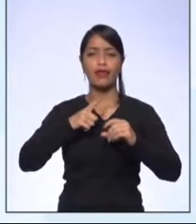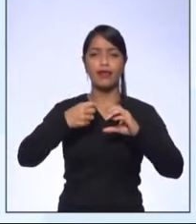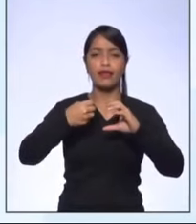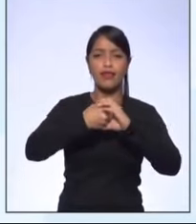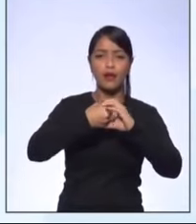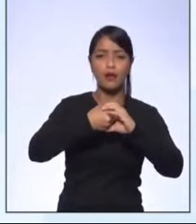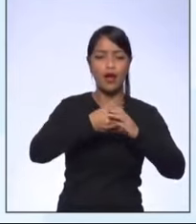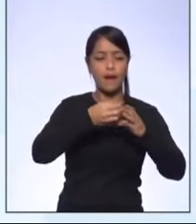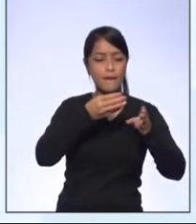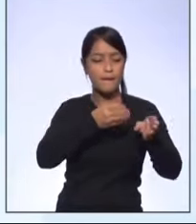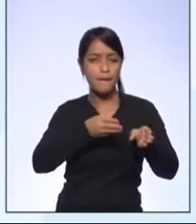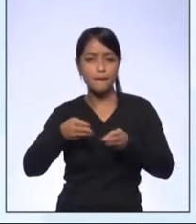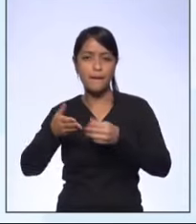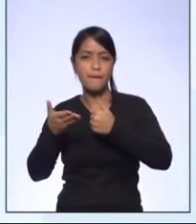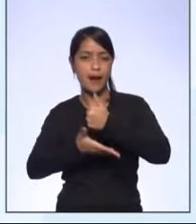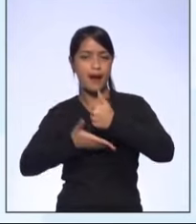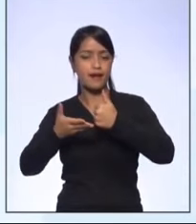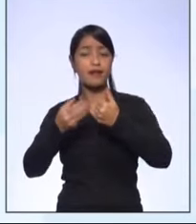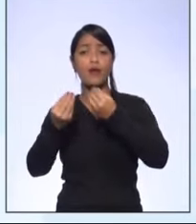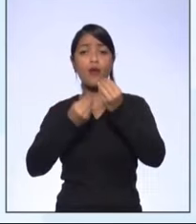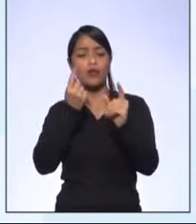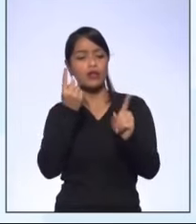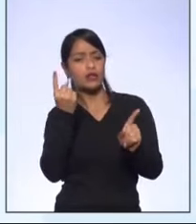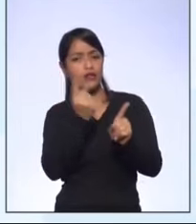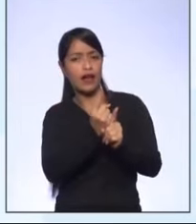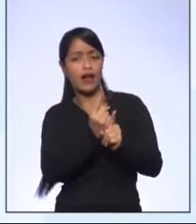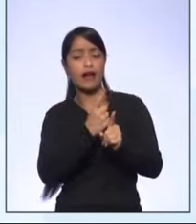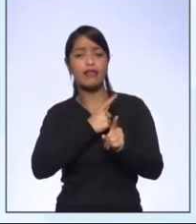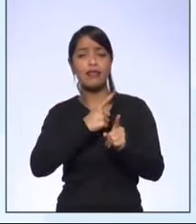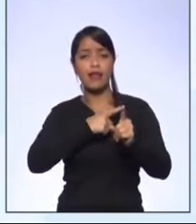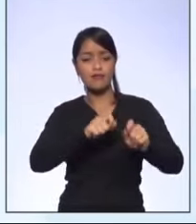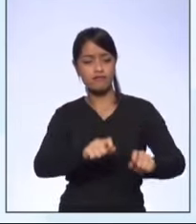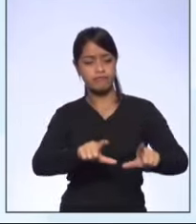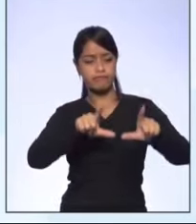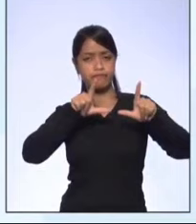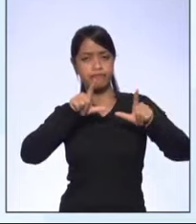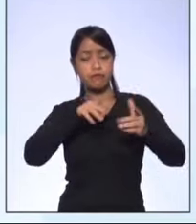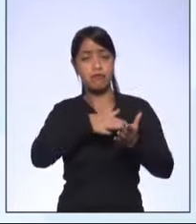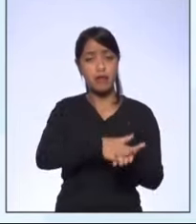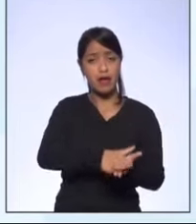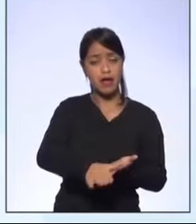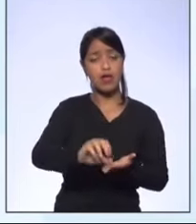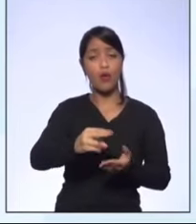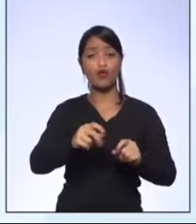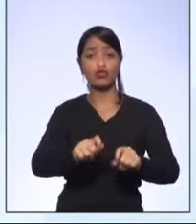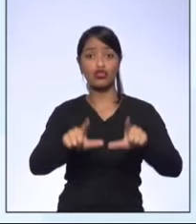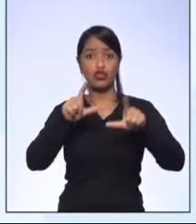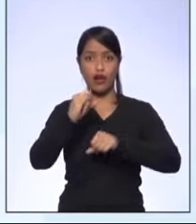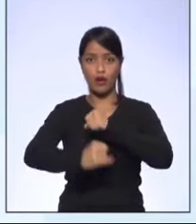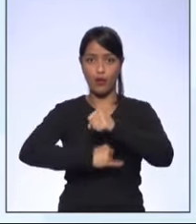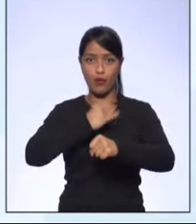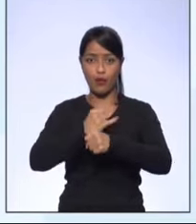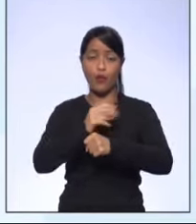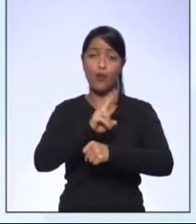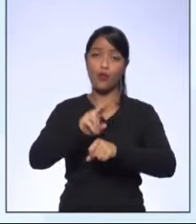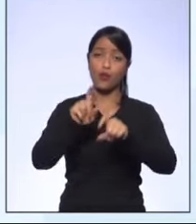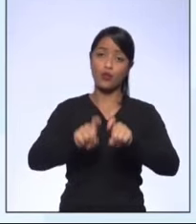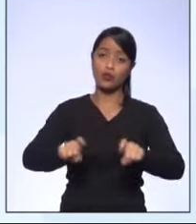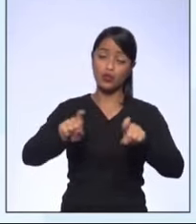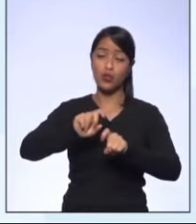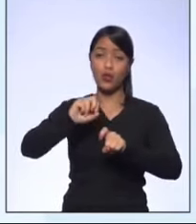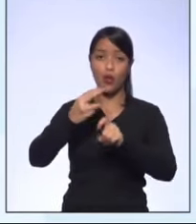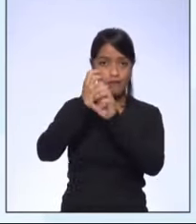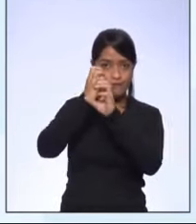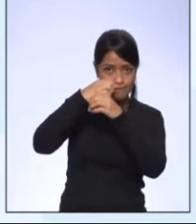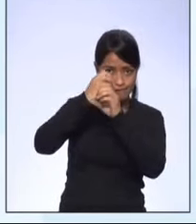meio de imagens impressas e digitais, de animações computadorizadas e de instrumentos ópticos, reconhecendo-a como unidade